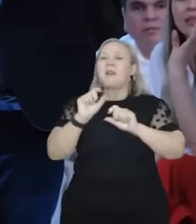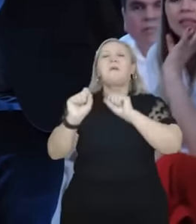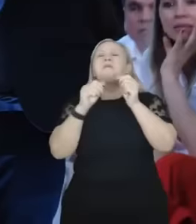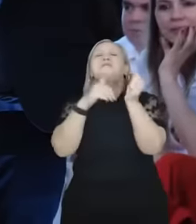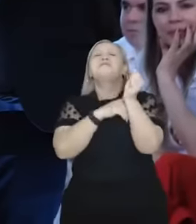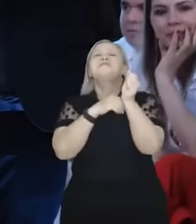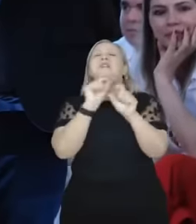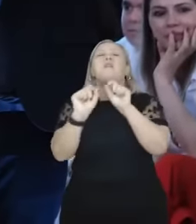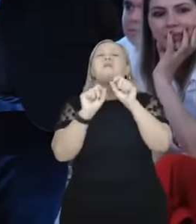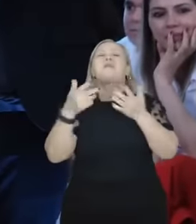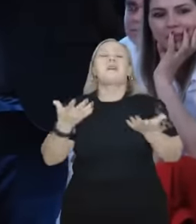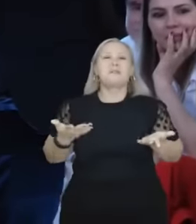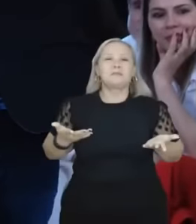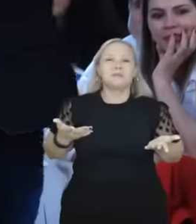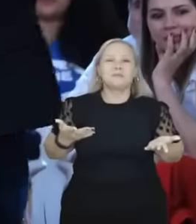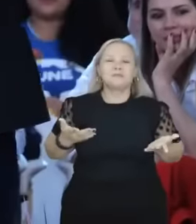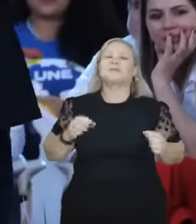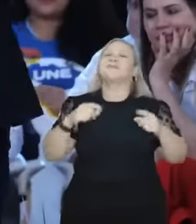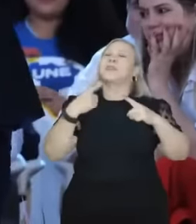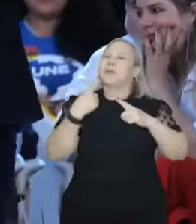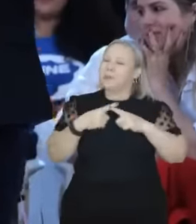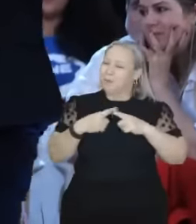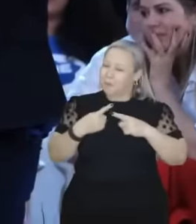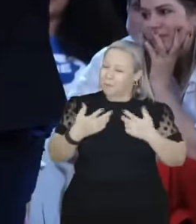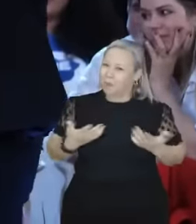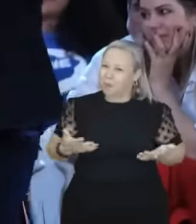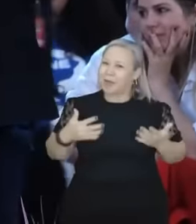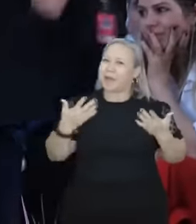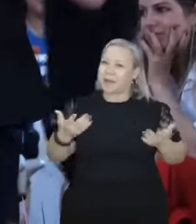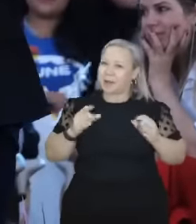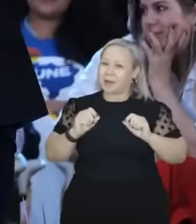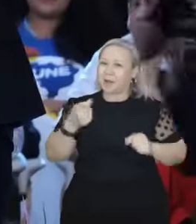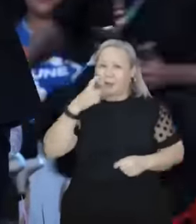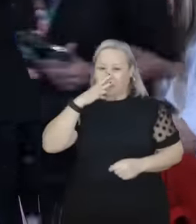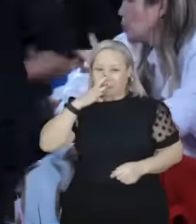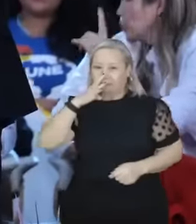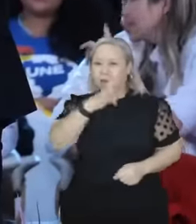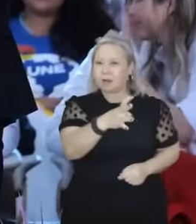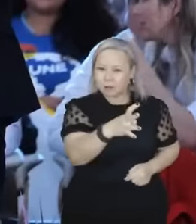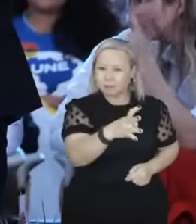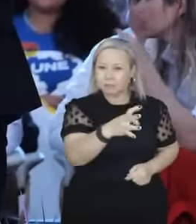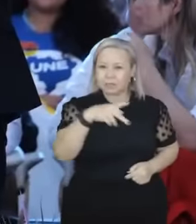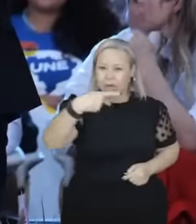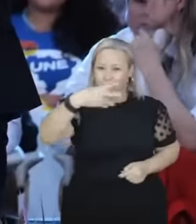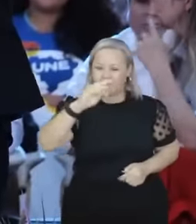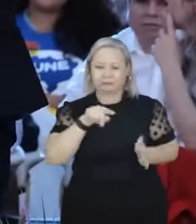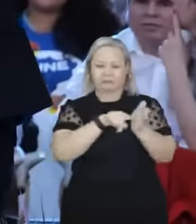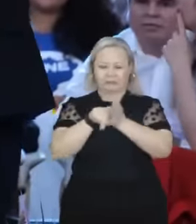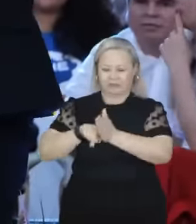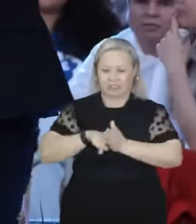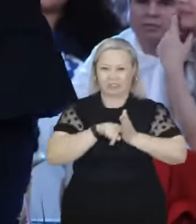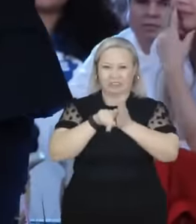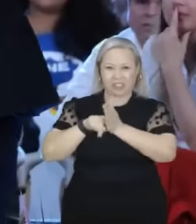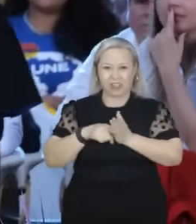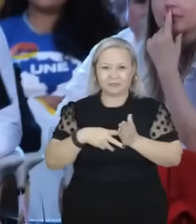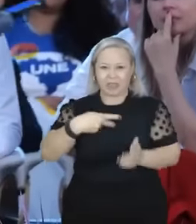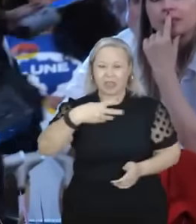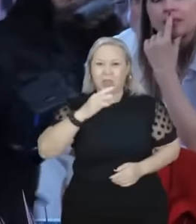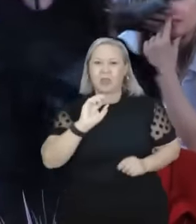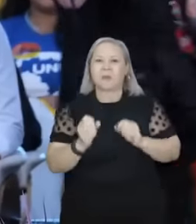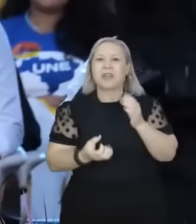seguinte, quando acusava o PT, era investigado. O PT criou o portal da